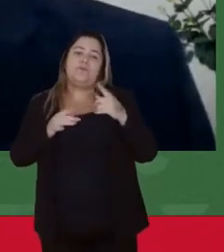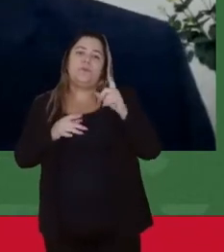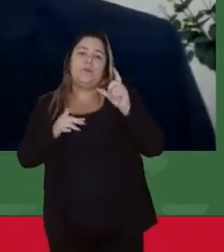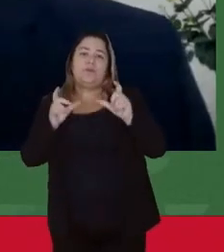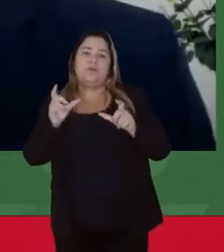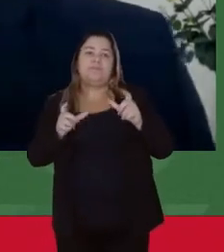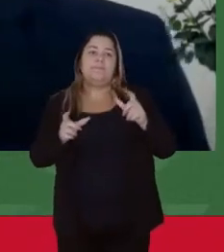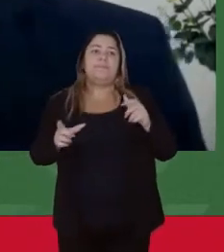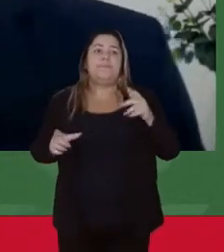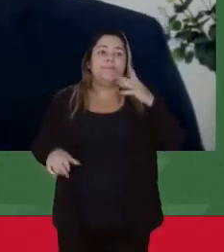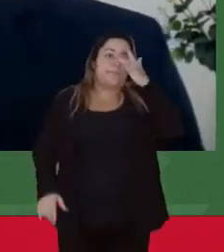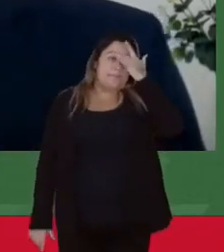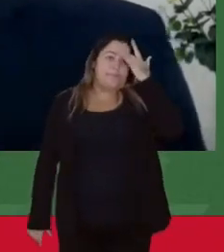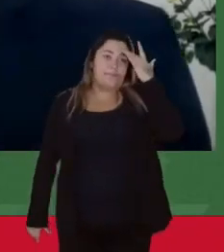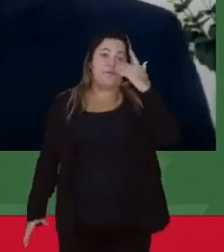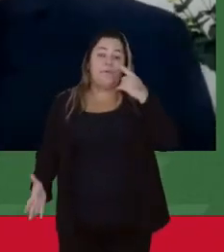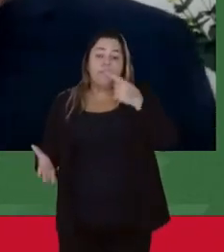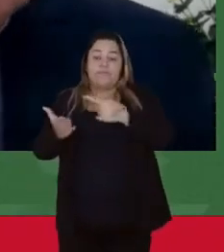convidado e convidada,